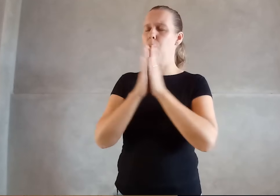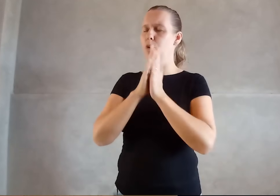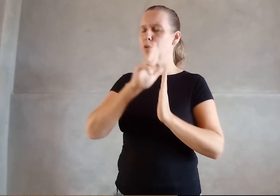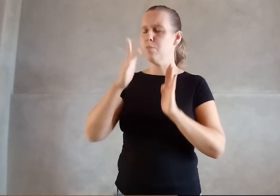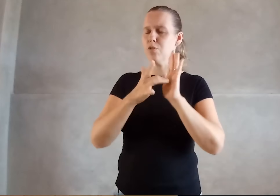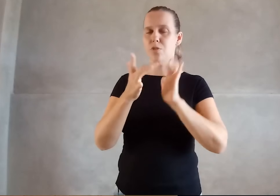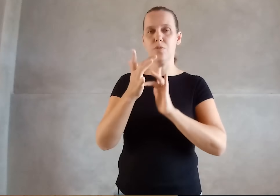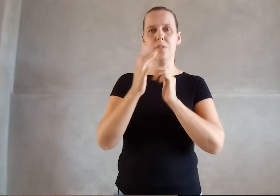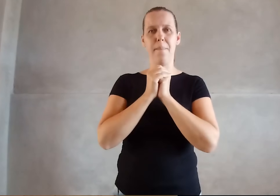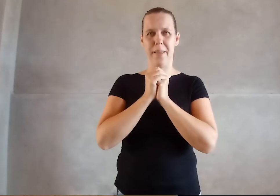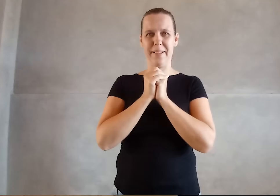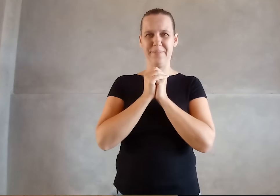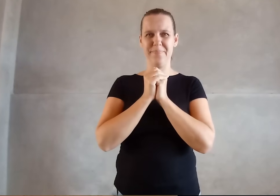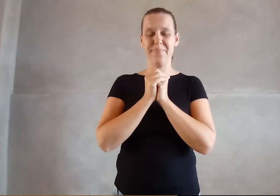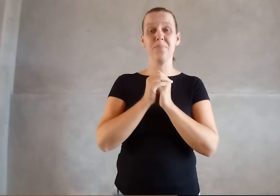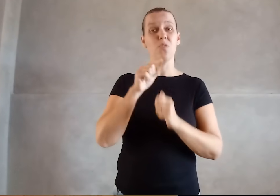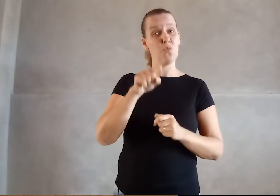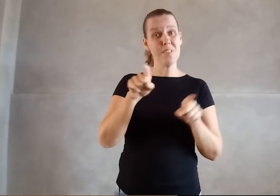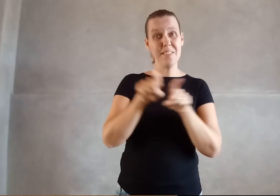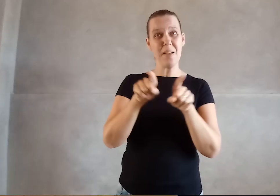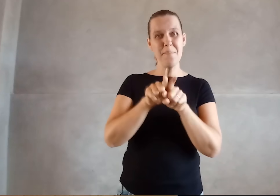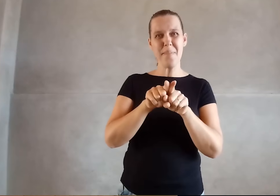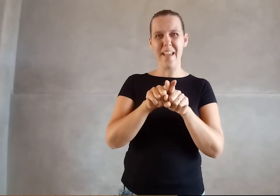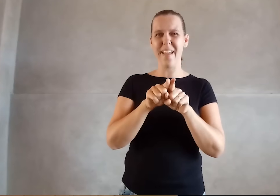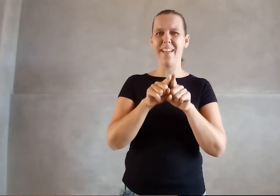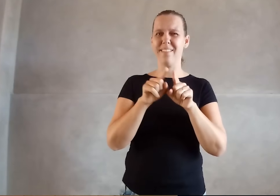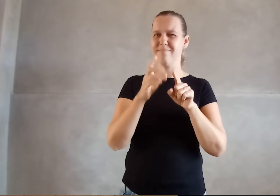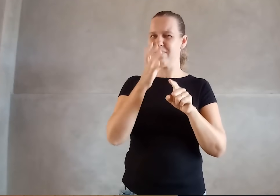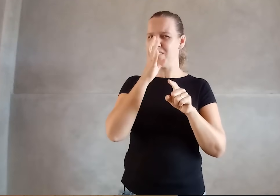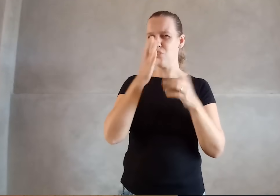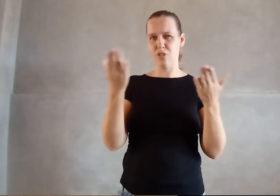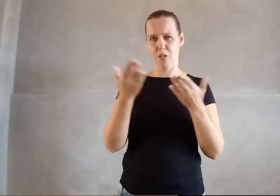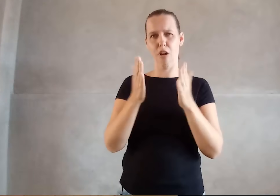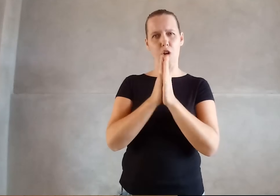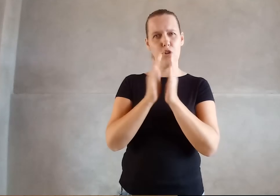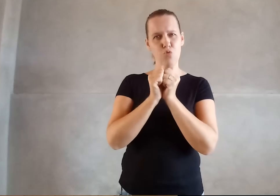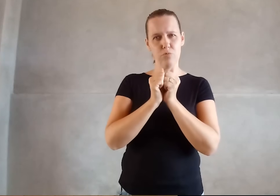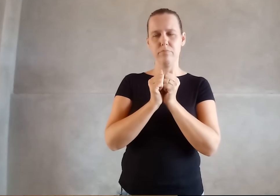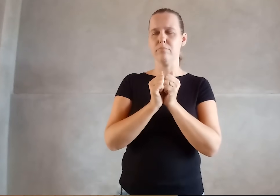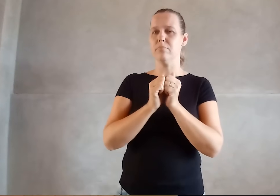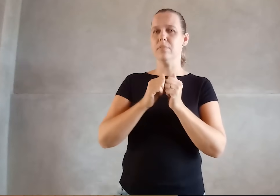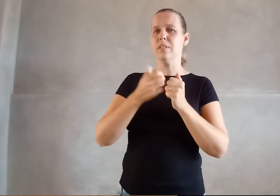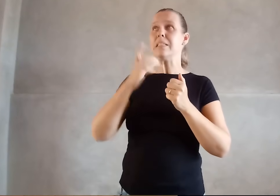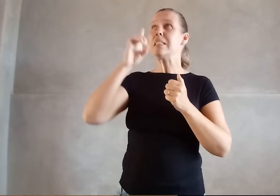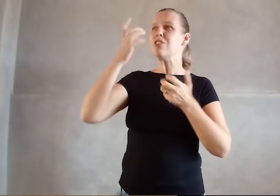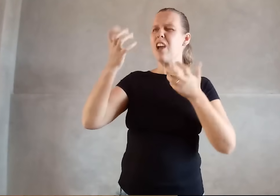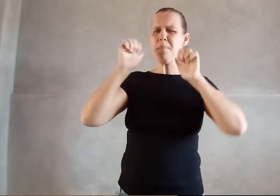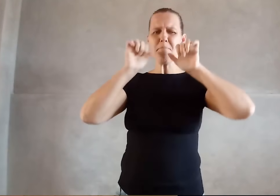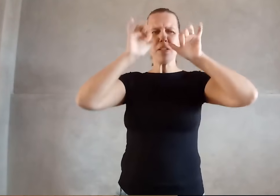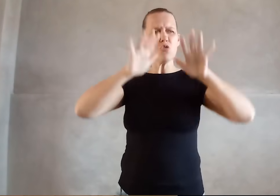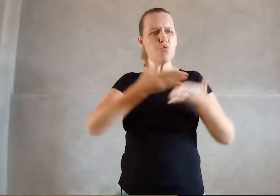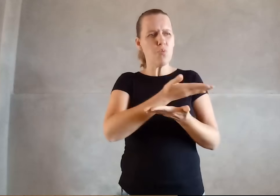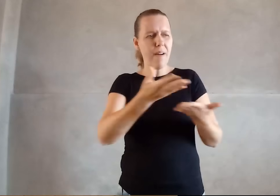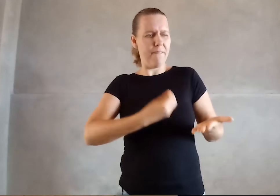comigo assim: Deus, eu quero nesse momento abençoar essas vidas que têm caminhado conosco, talvez hoje a primeira vez, que já têm uma